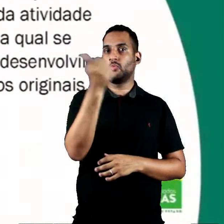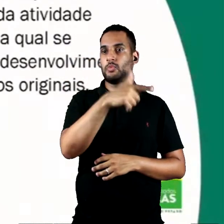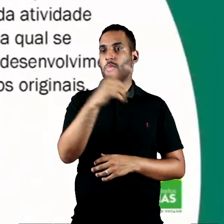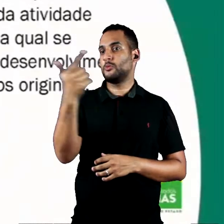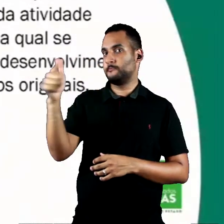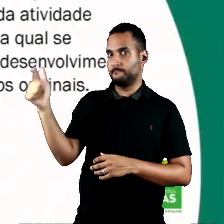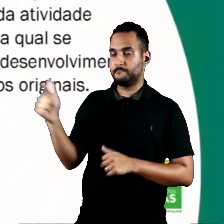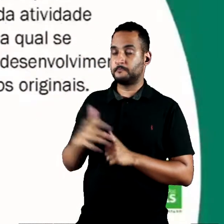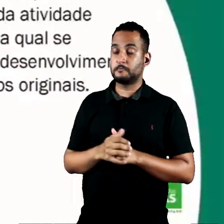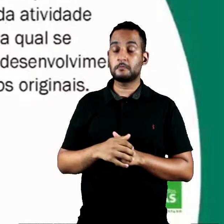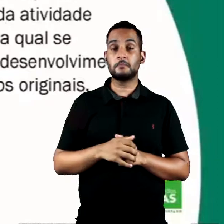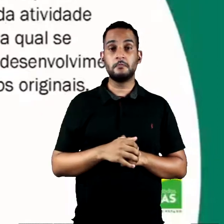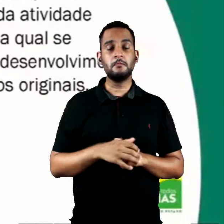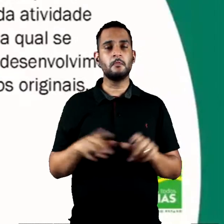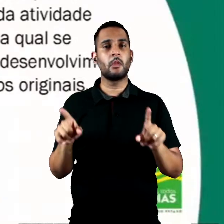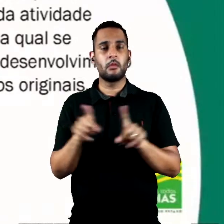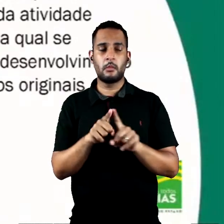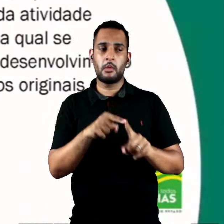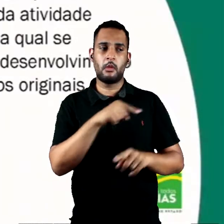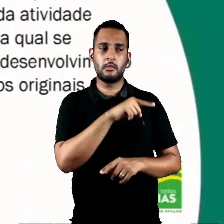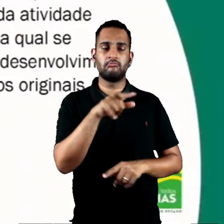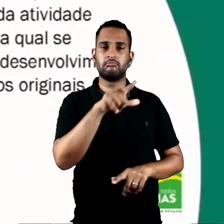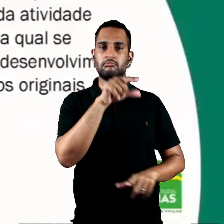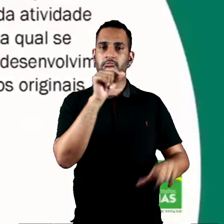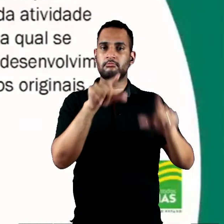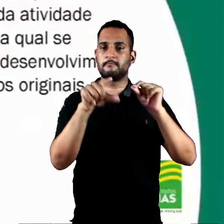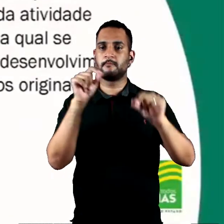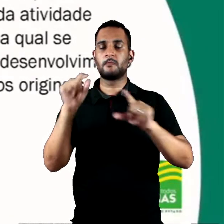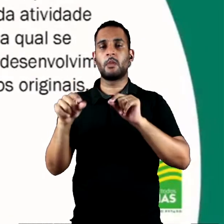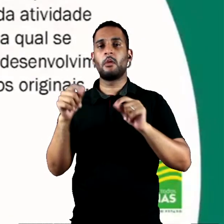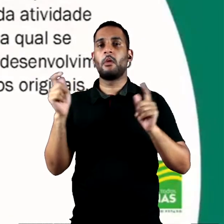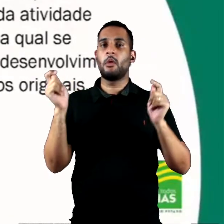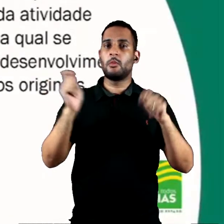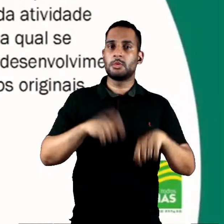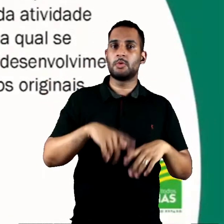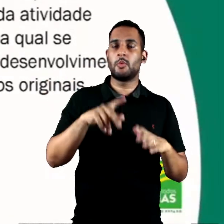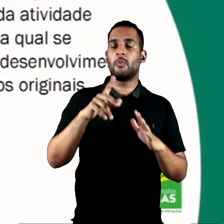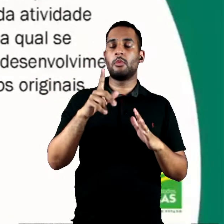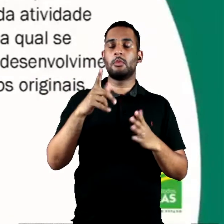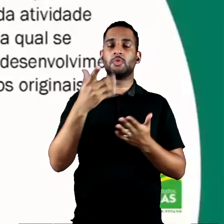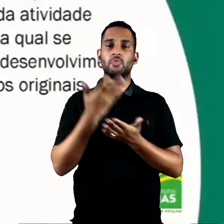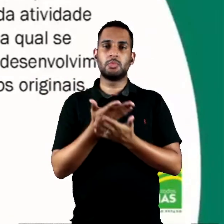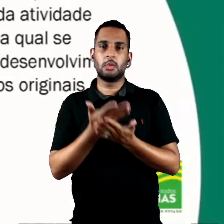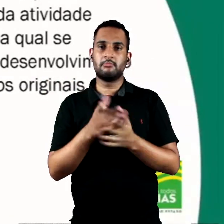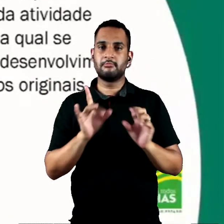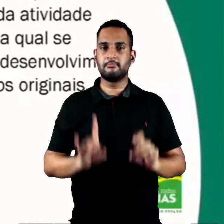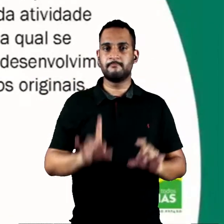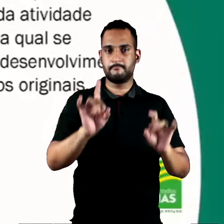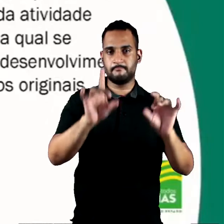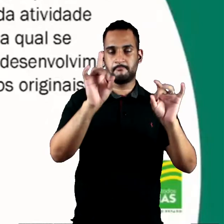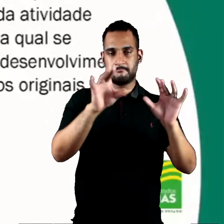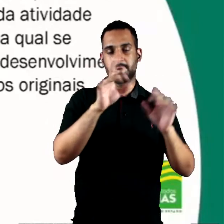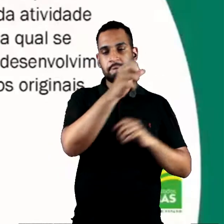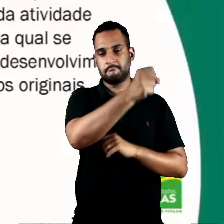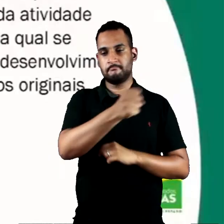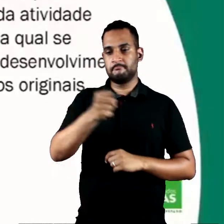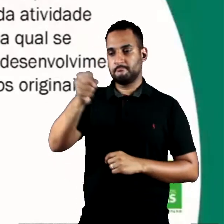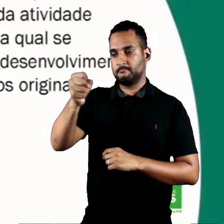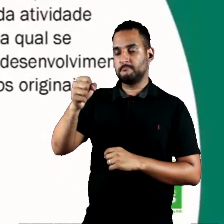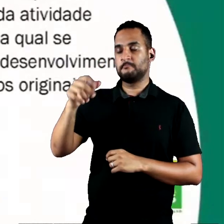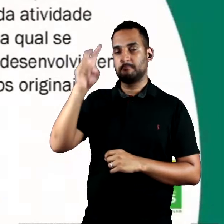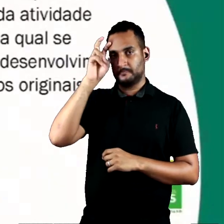que tradicionalmente são selecionados para participar de programas especiais para superdotado.